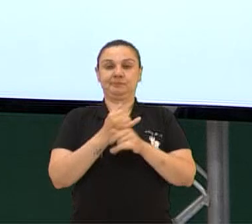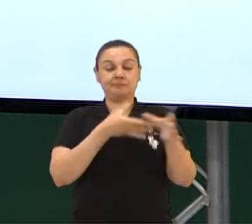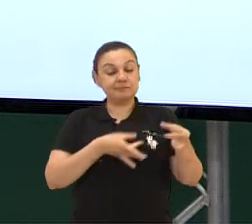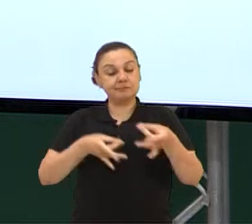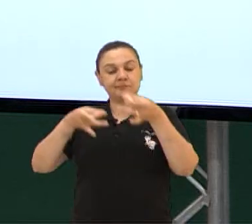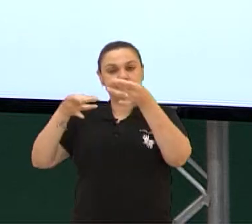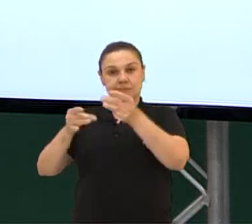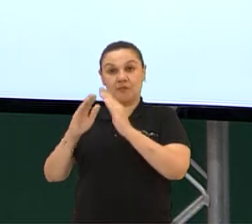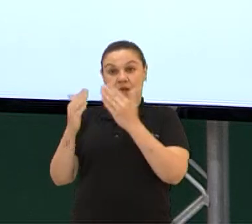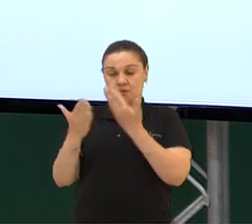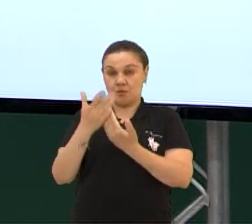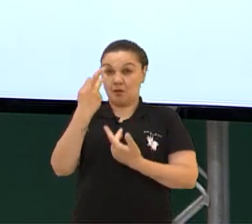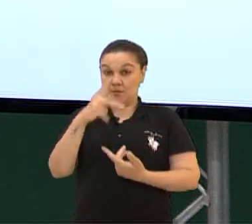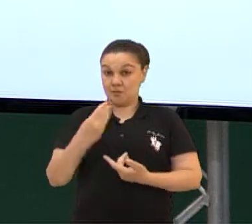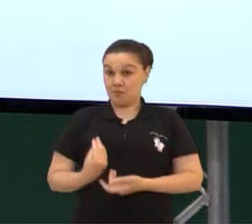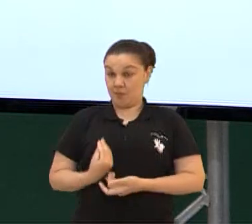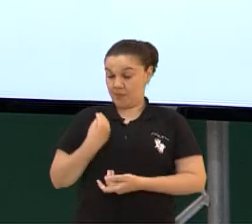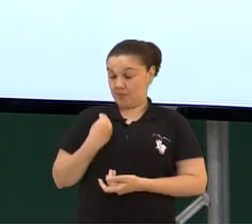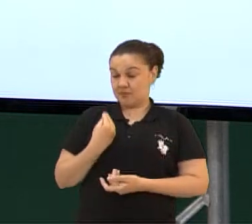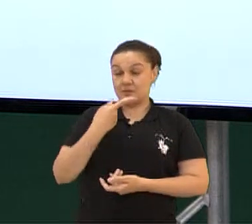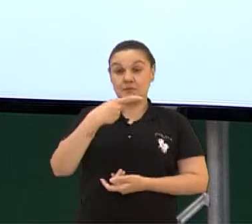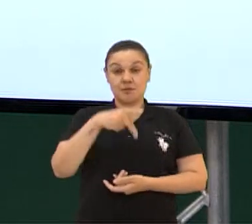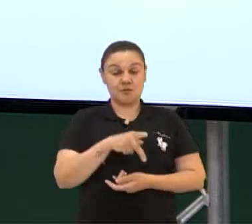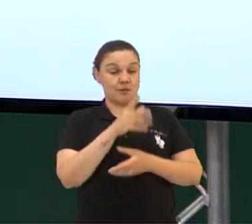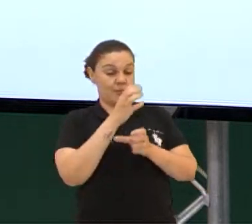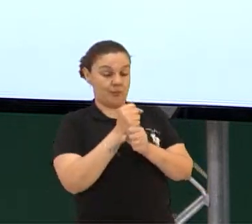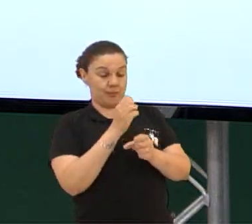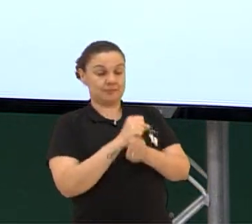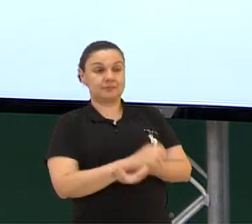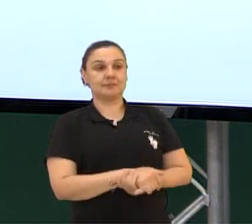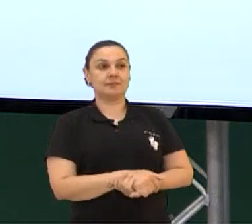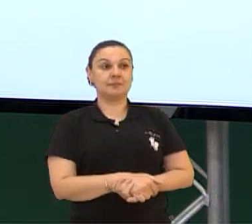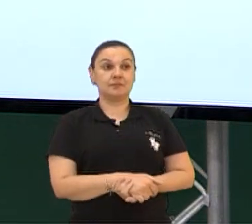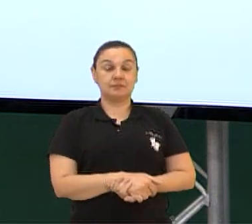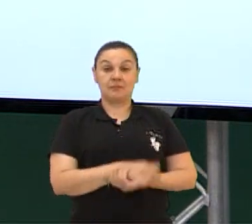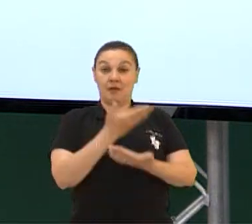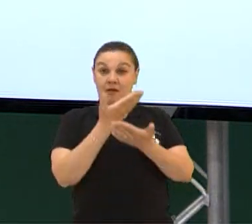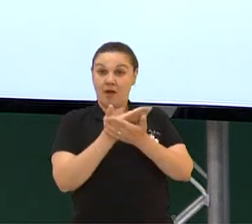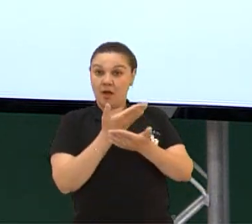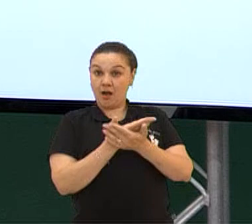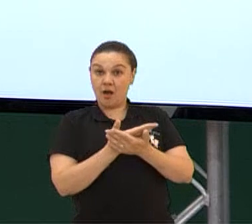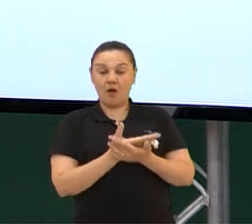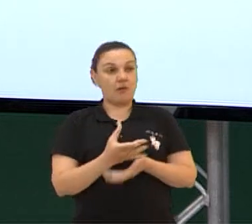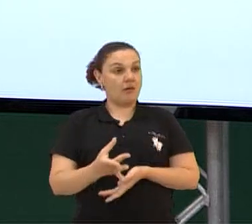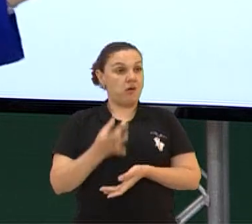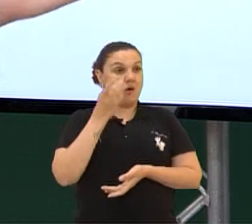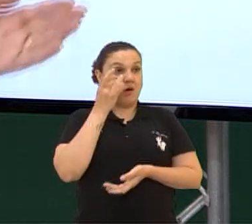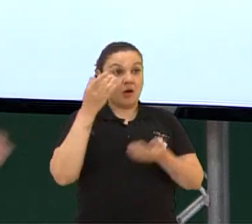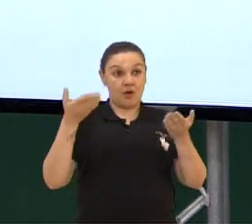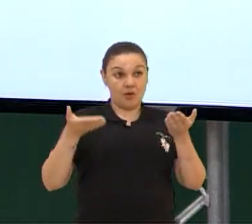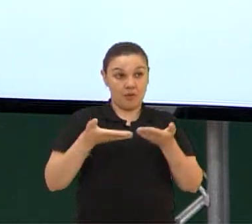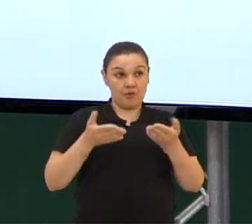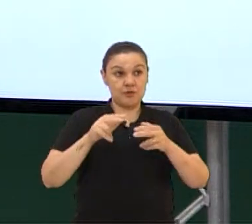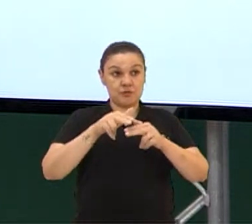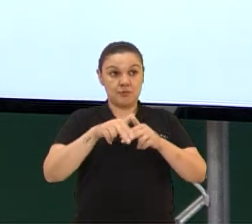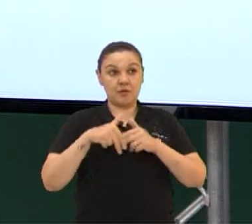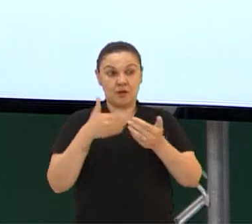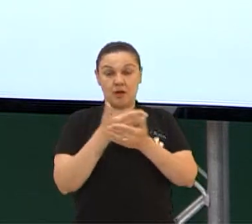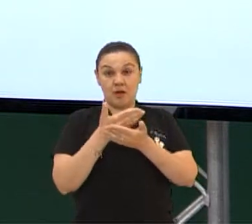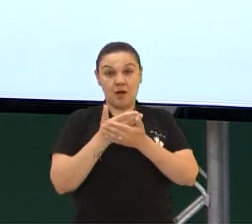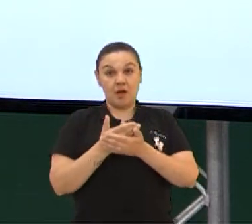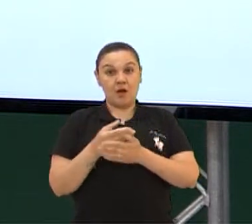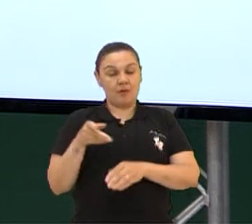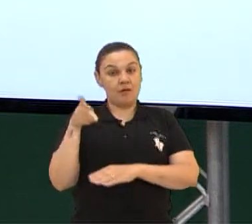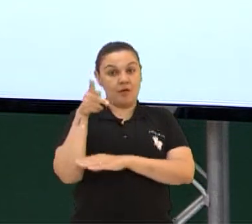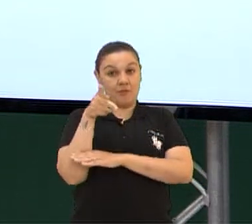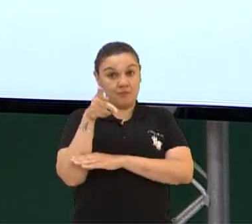escola, vai contar como presença, vai contar como pontuação. A aula que não será exibida hoje, em razão da aula ao vivo que está